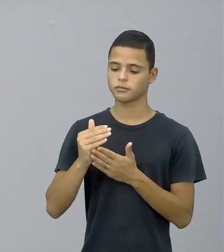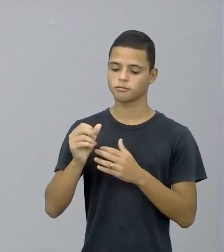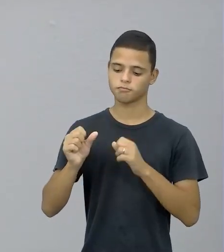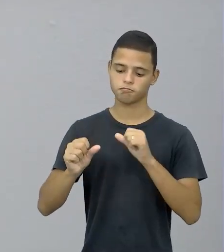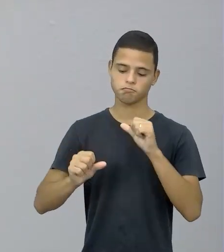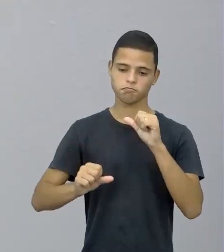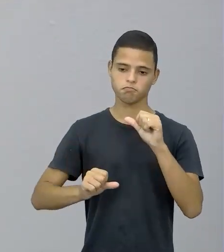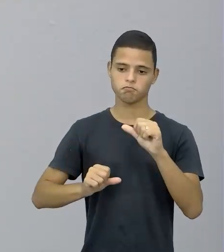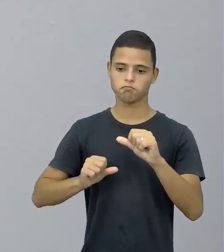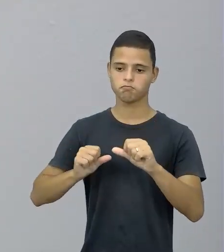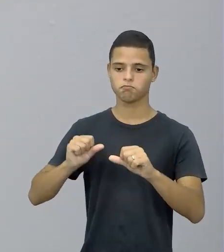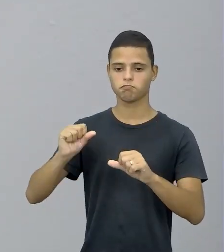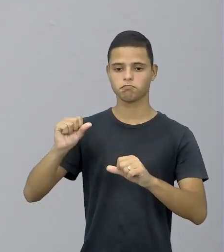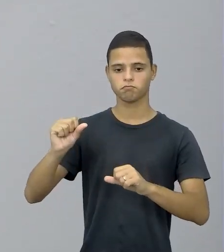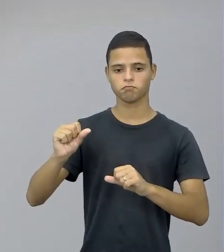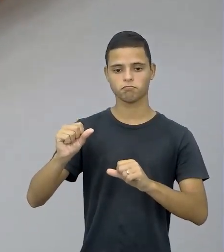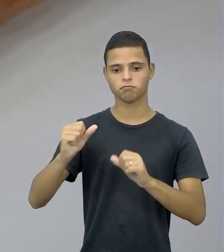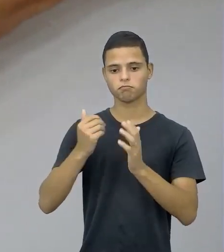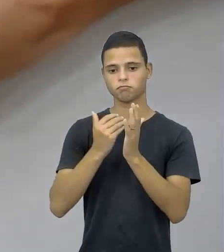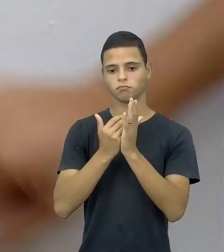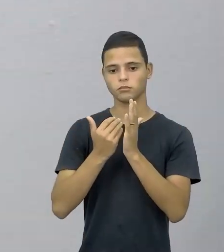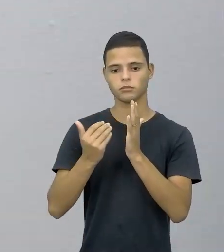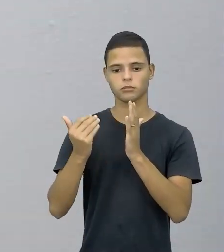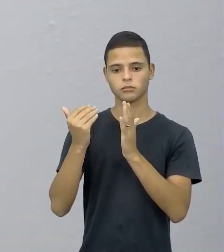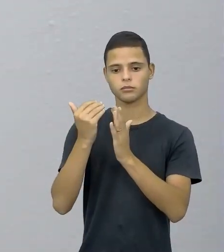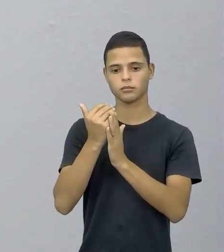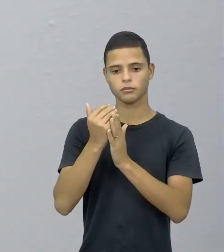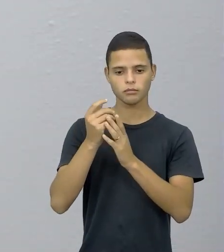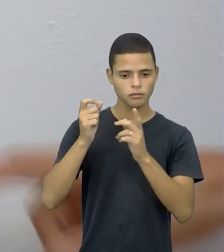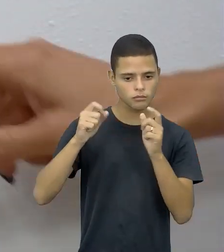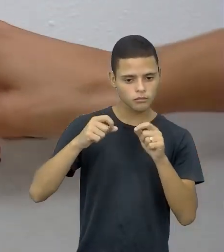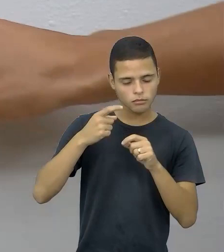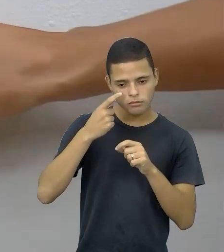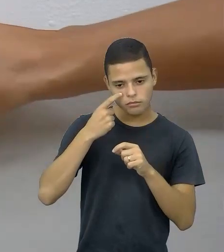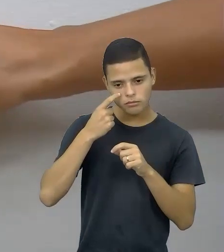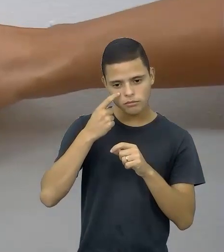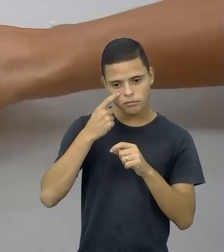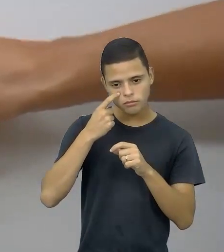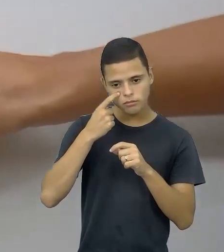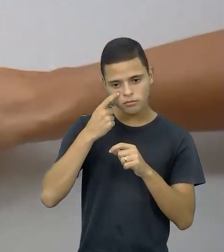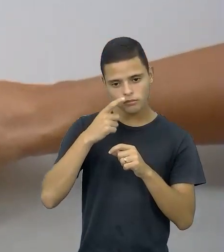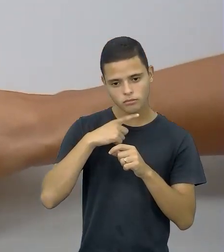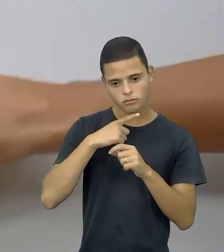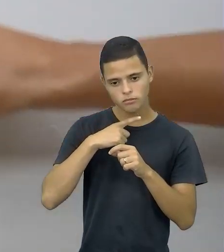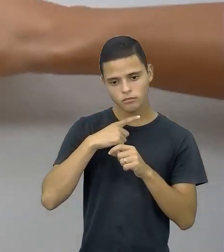e vai passando por essas marcações. Ali na base ali, né? Acho que dá pra ver, ó. Tem aqui uma gotinha